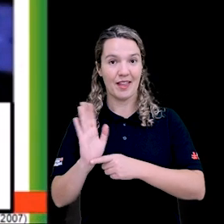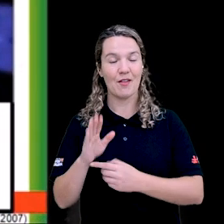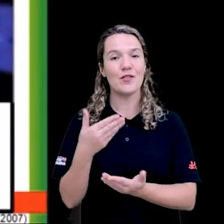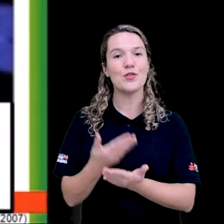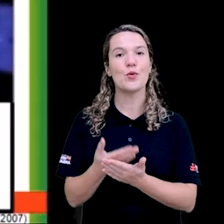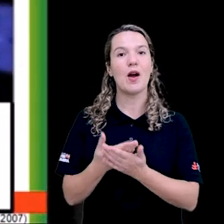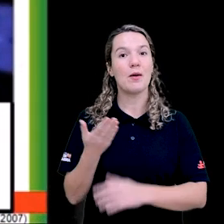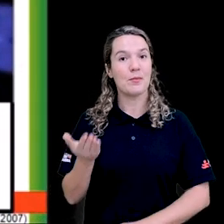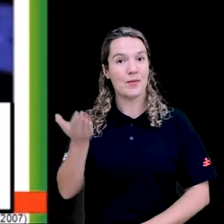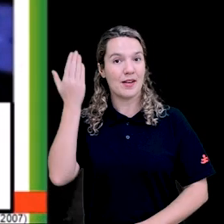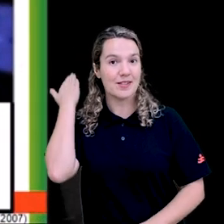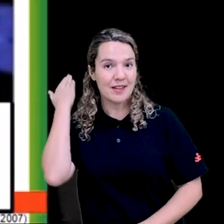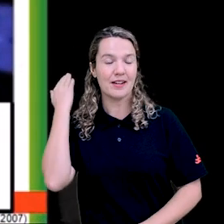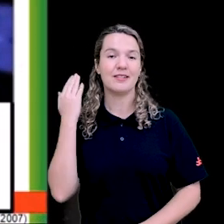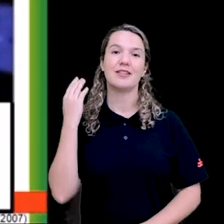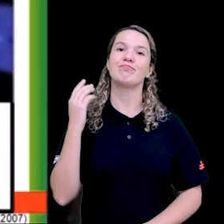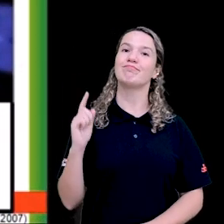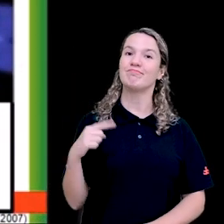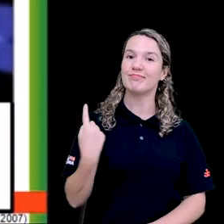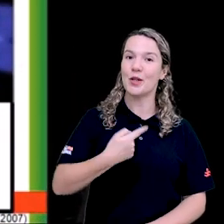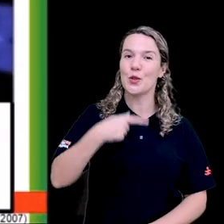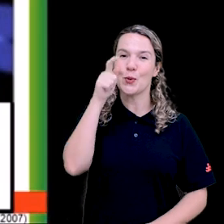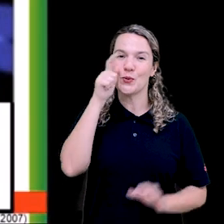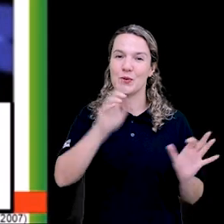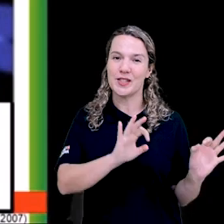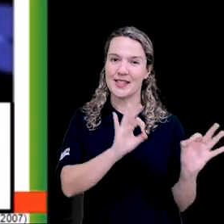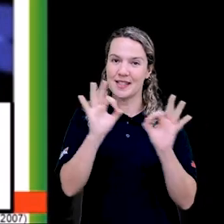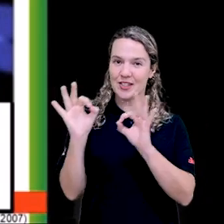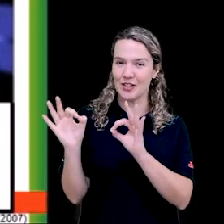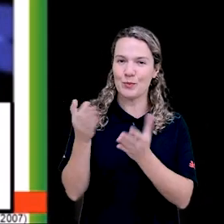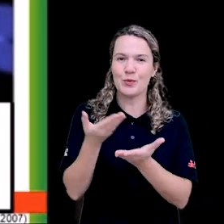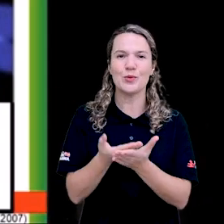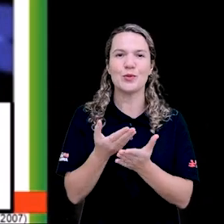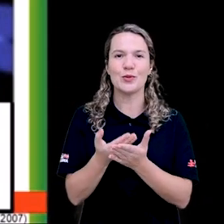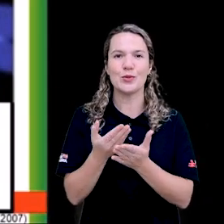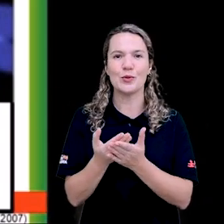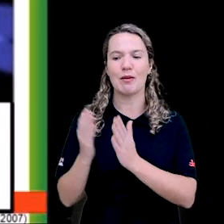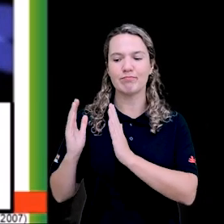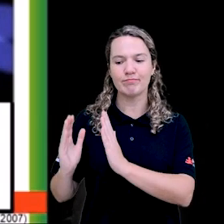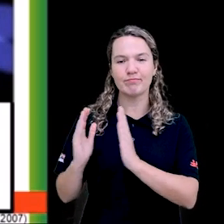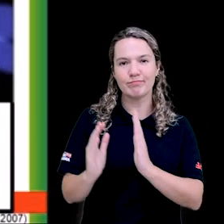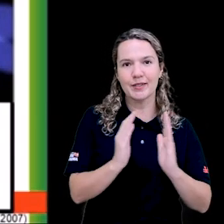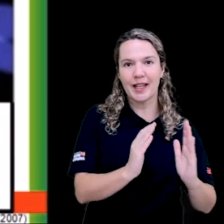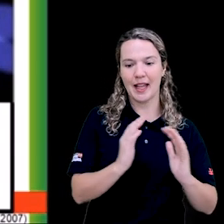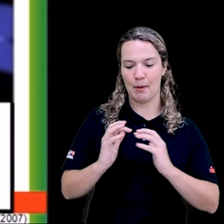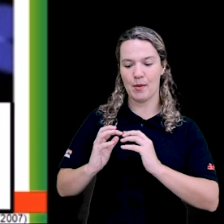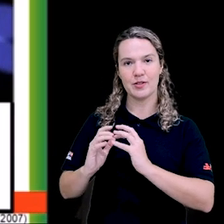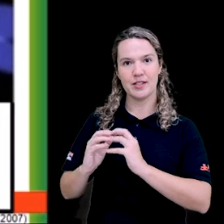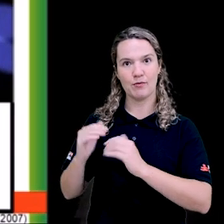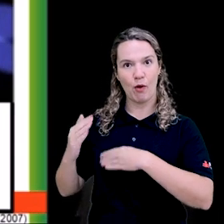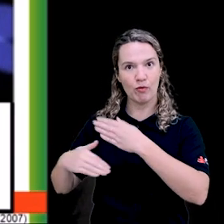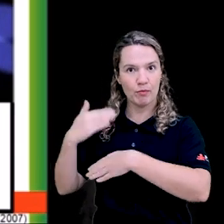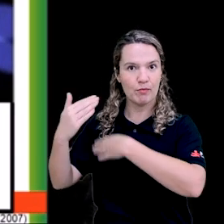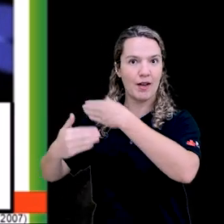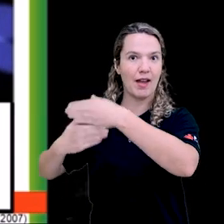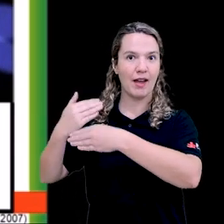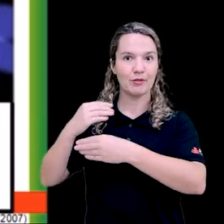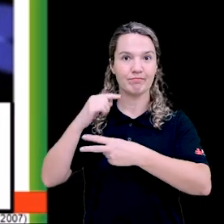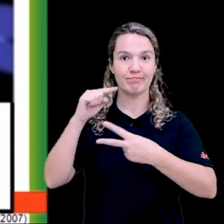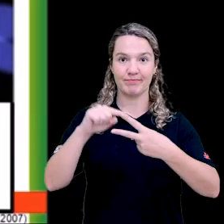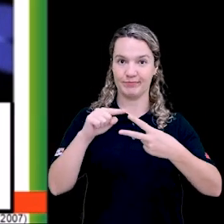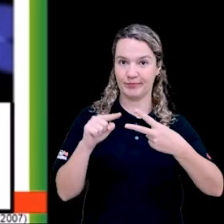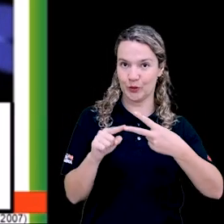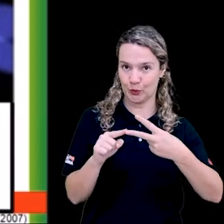Na videoaula anterior, nós vimos as duas primeiras etapas do neurodesenvolvimento, a